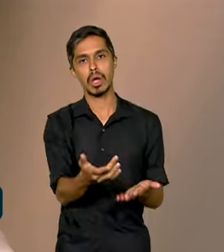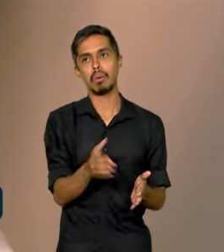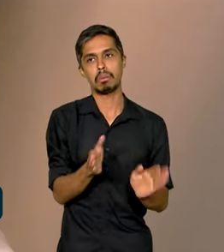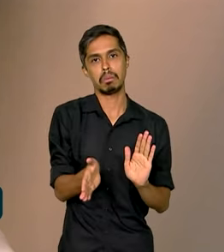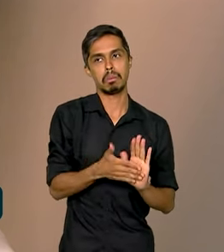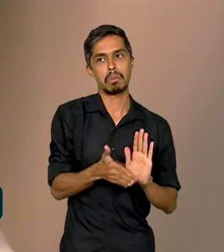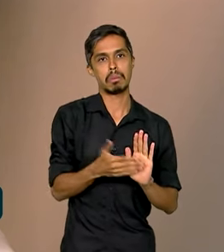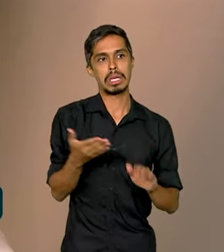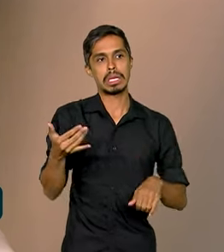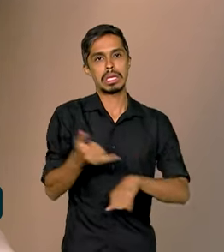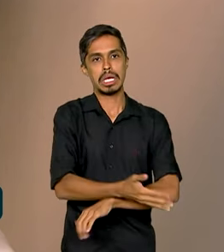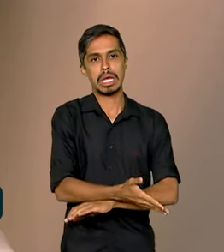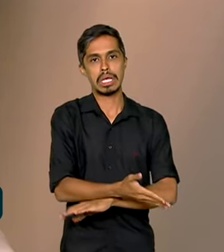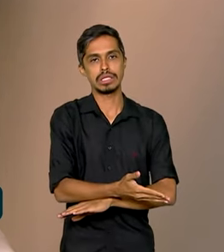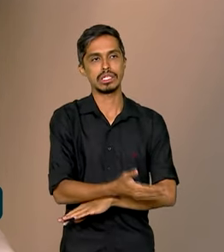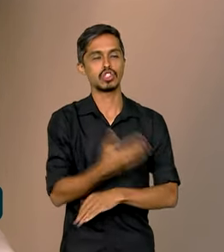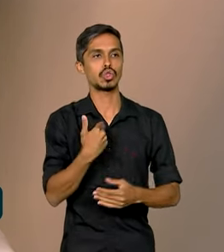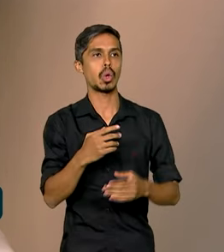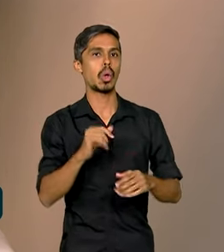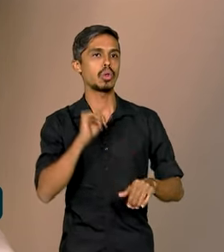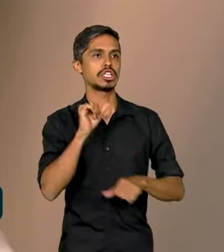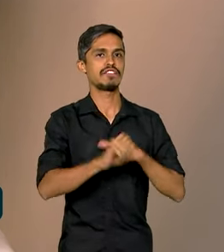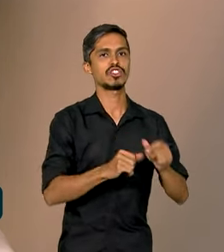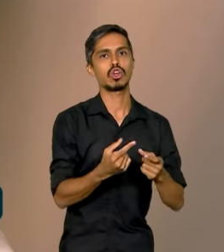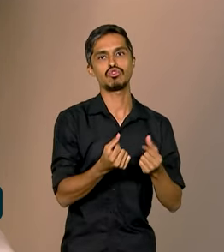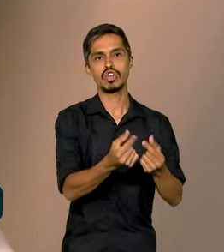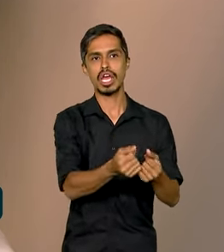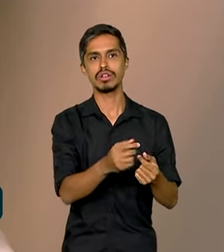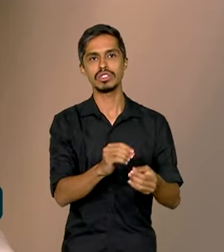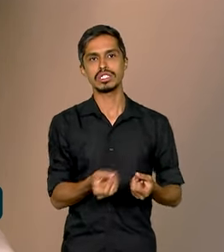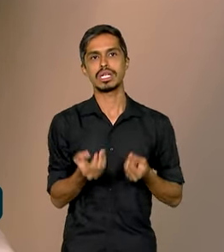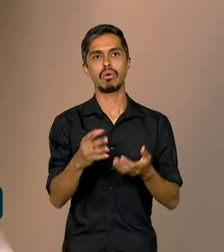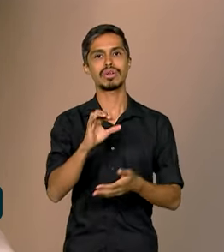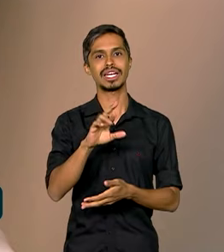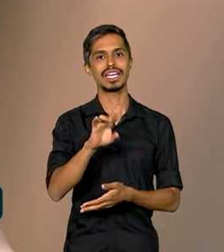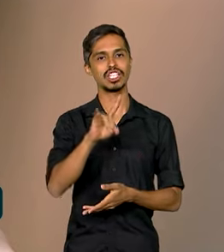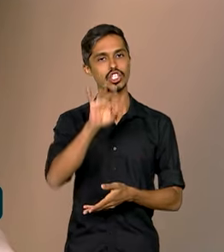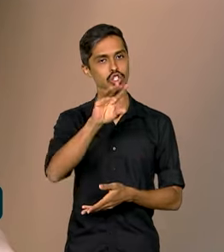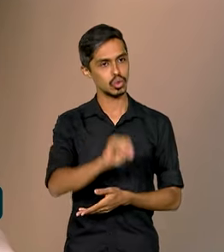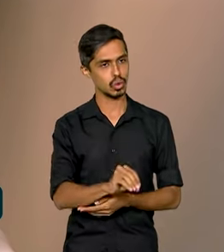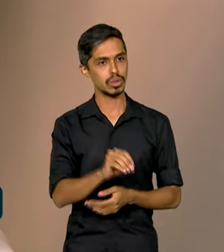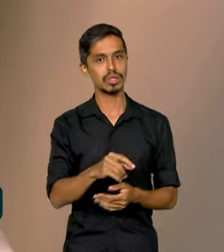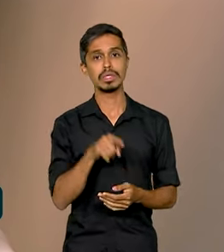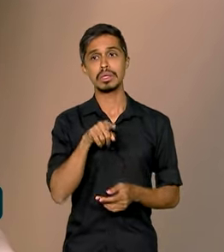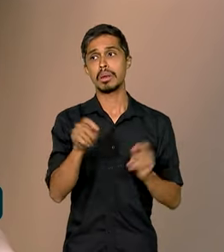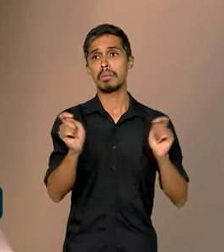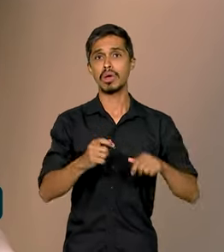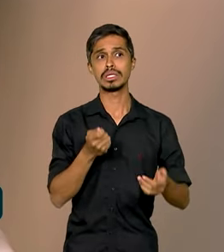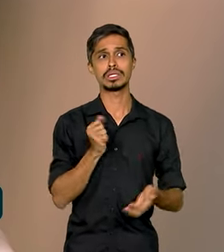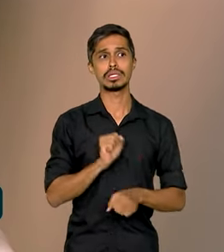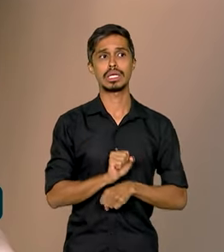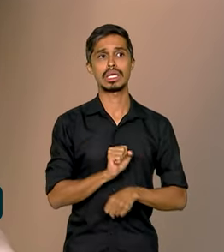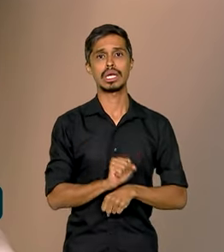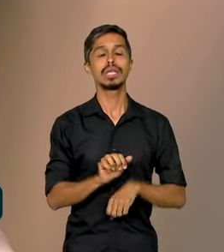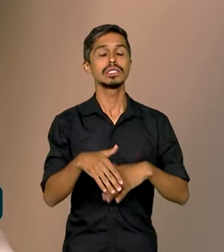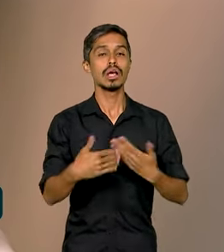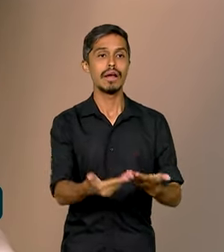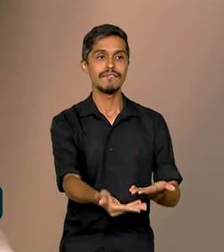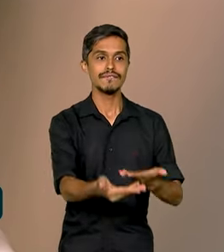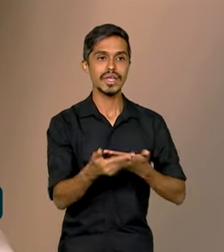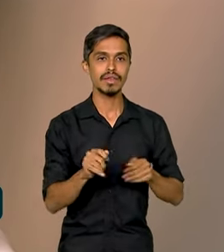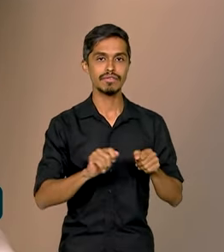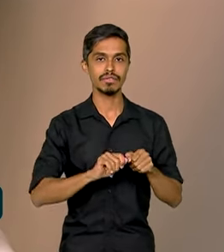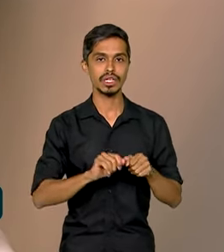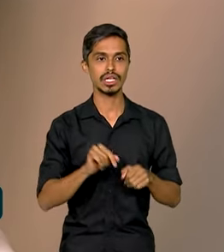que se entre num acordo de devolução do dinheiro deixar um crédito né H que o consumidor possa esperar até que vem Então faça